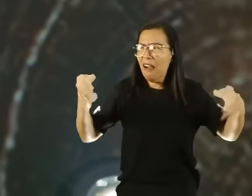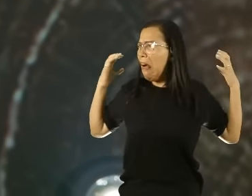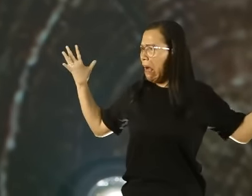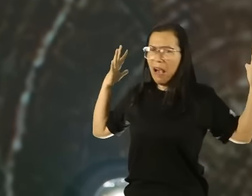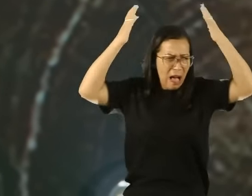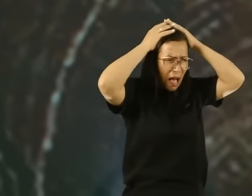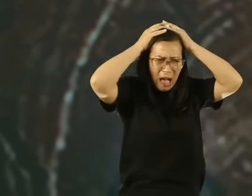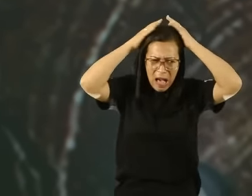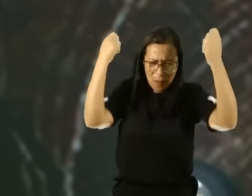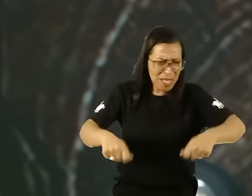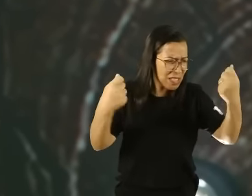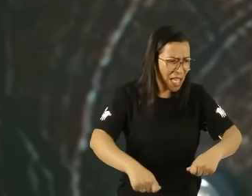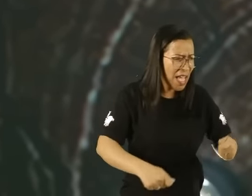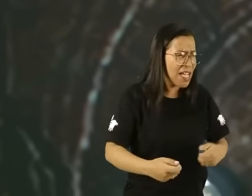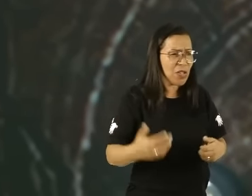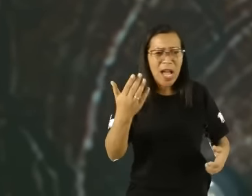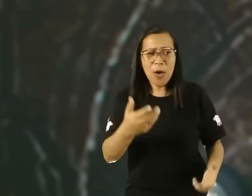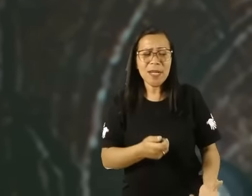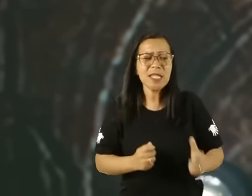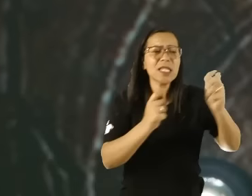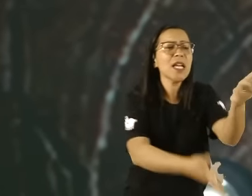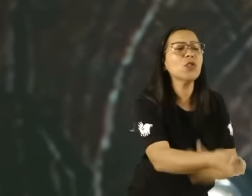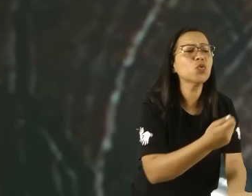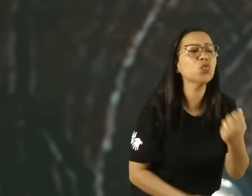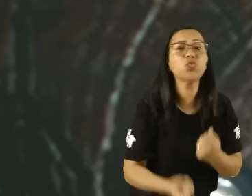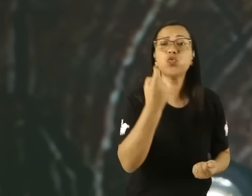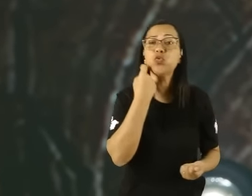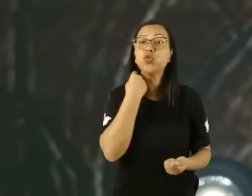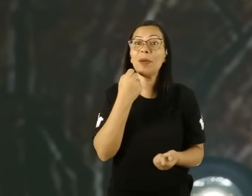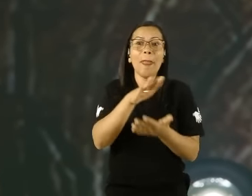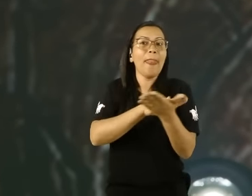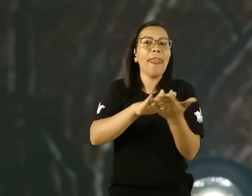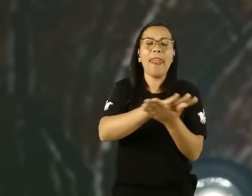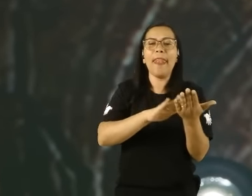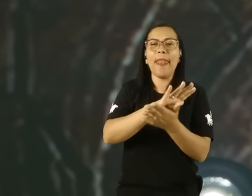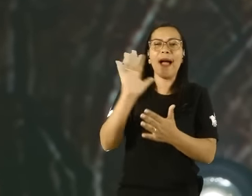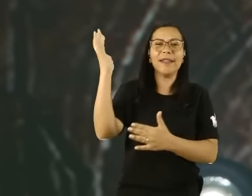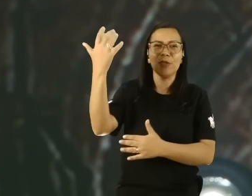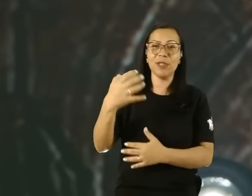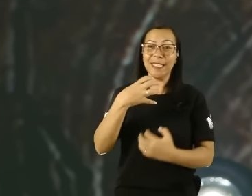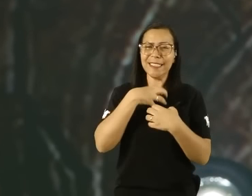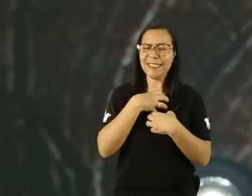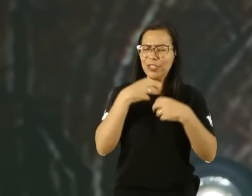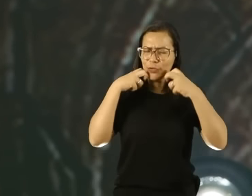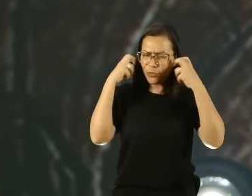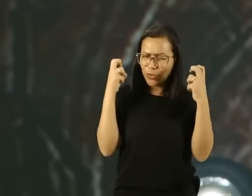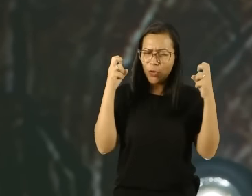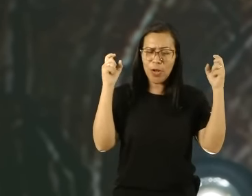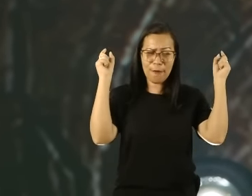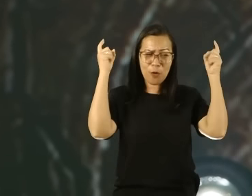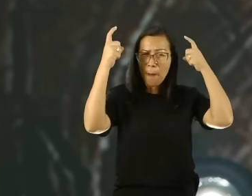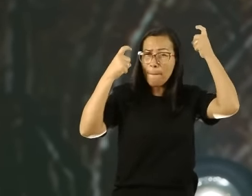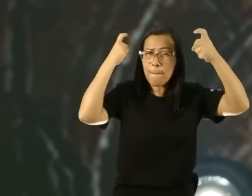voltar para o lugar de onde Deus te tirou. É embaraçoso o que eu estou fazendo, é constrangedor, porque eu sei que eu sou bom em pescaria,